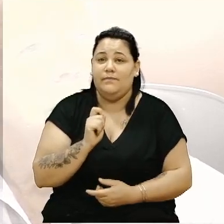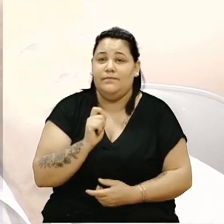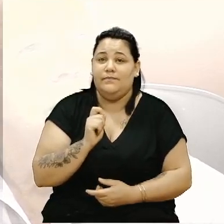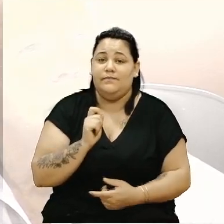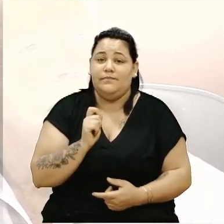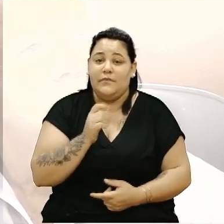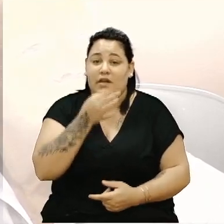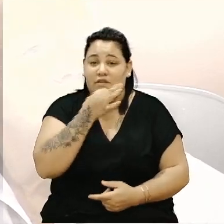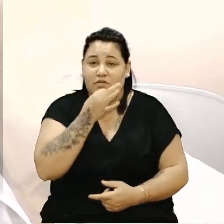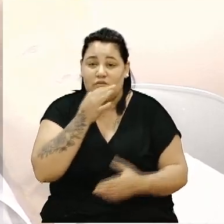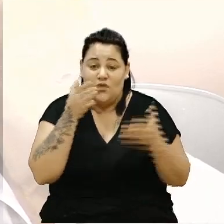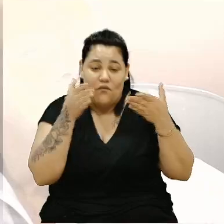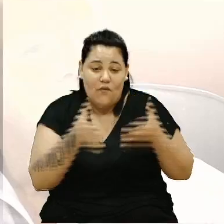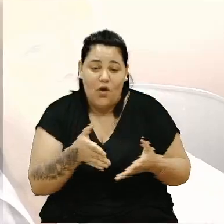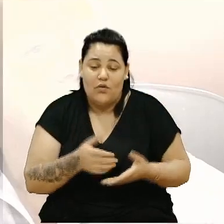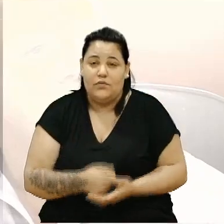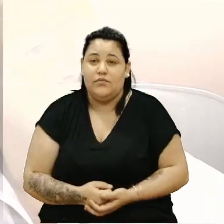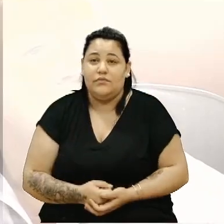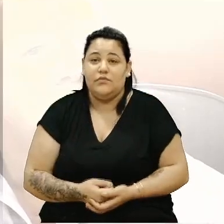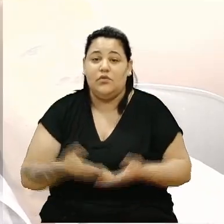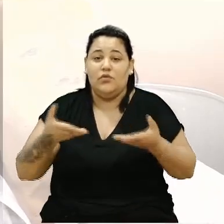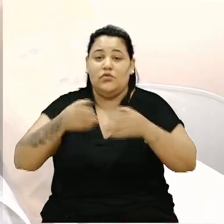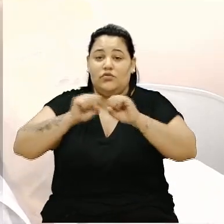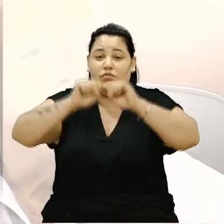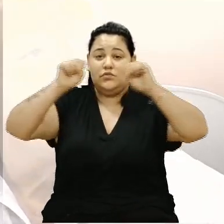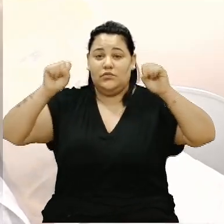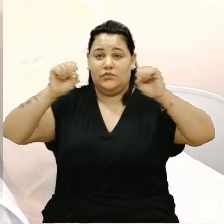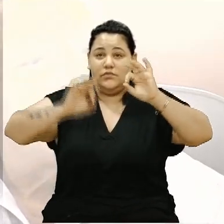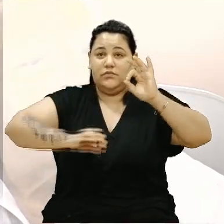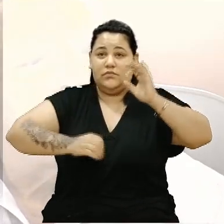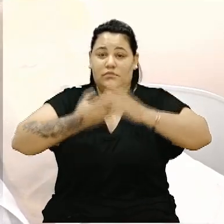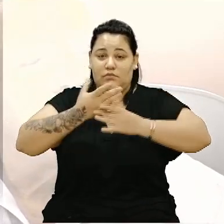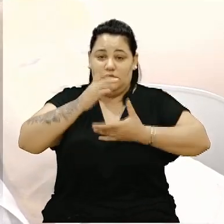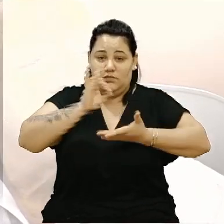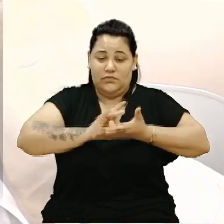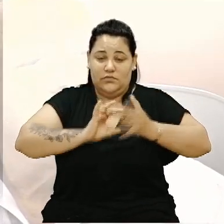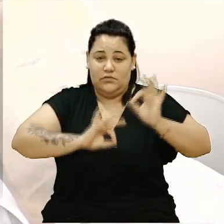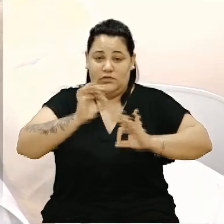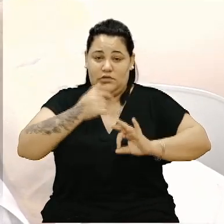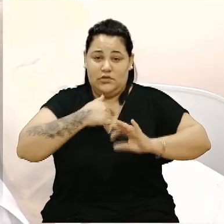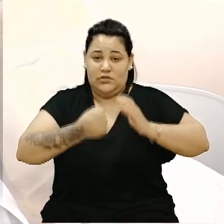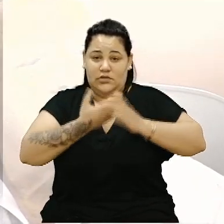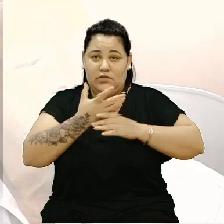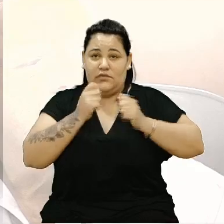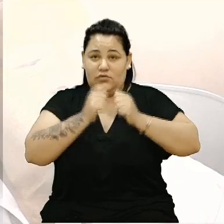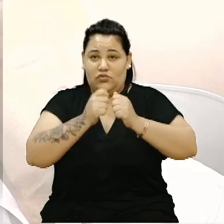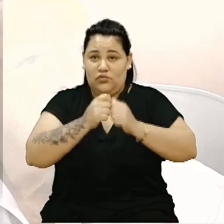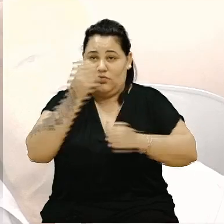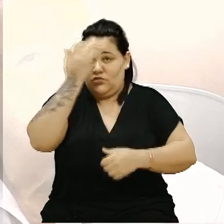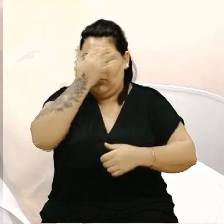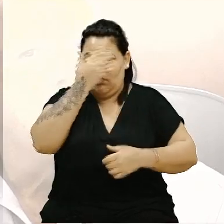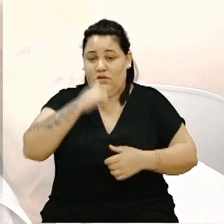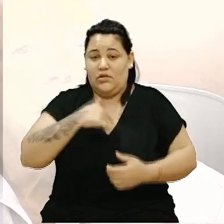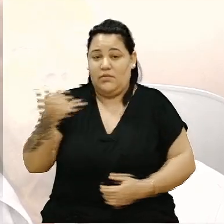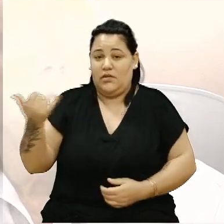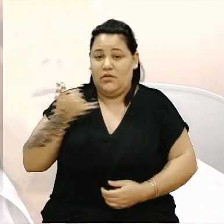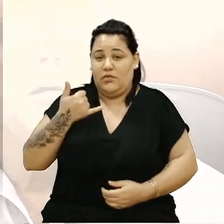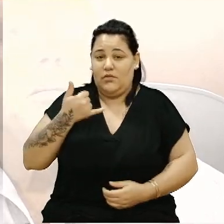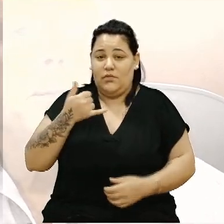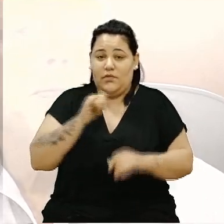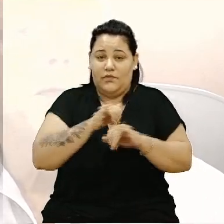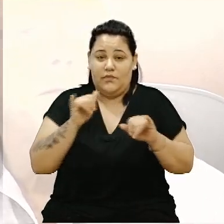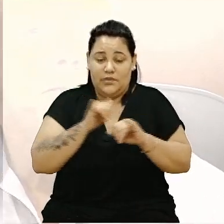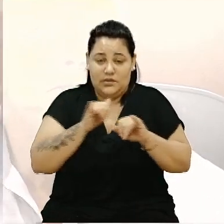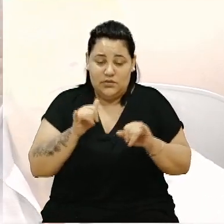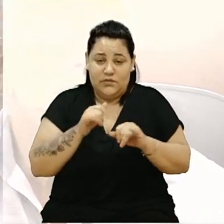foco, o centro. Hoje de manhã foi sancionado um projeto de lei de minha autoria e eu estava com o prefeito Adiló e ele me deu uma informação que vou investigar para